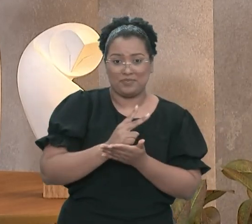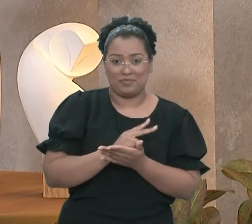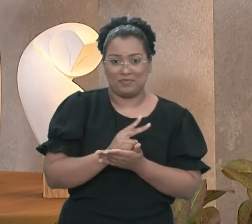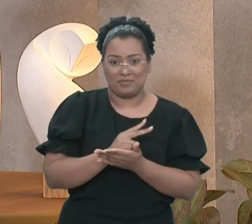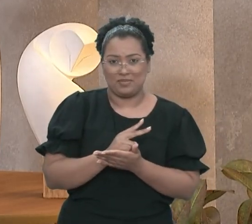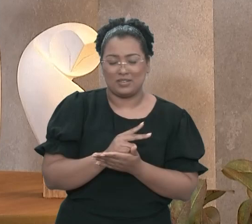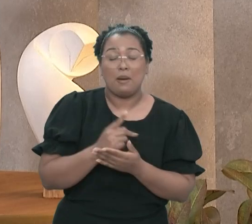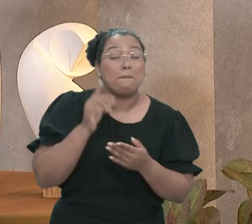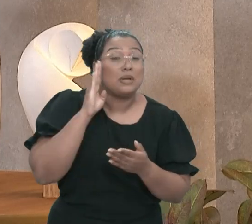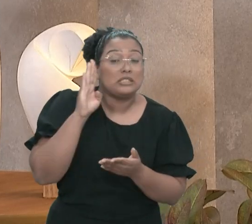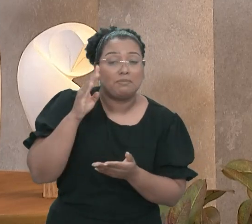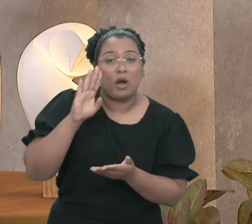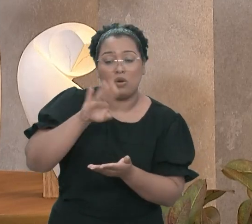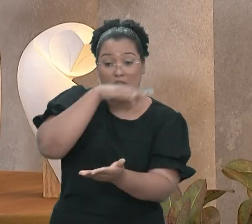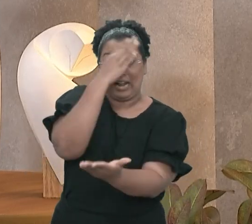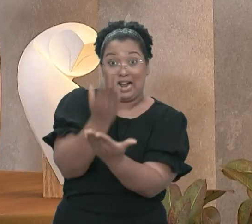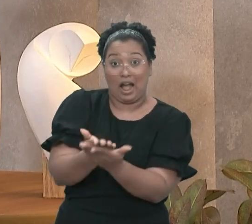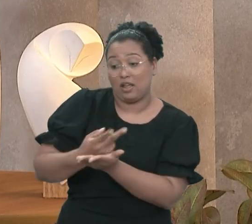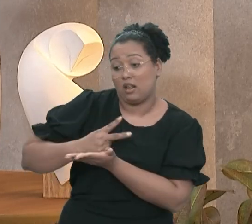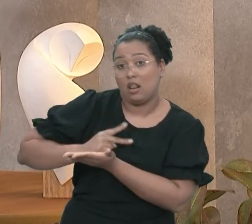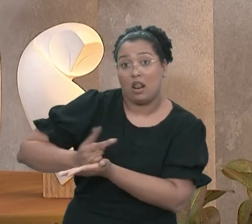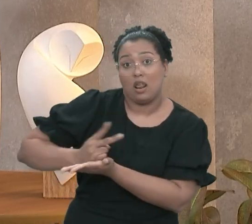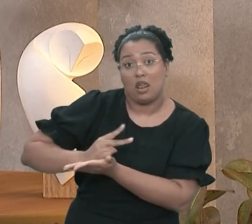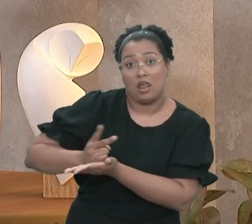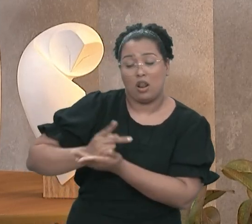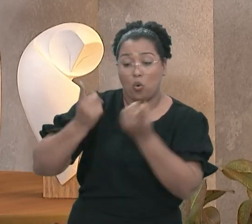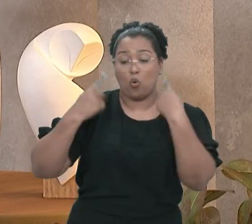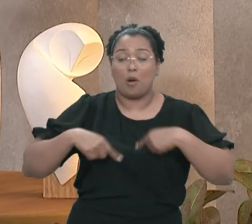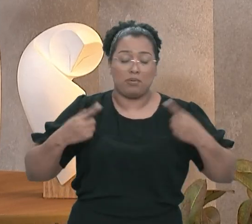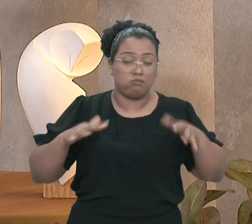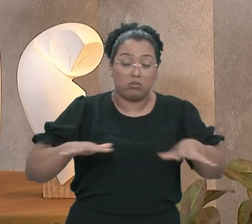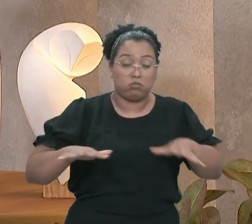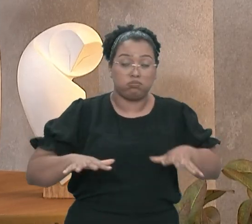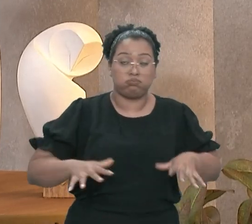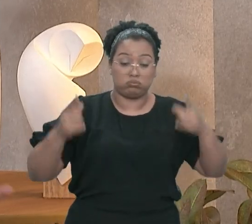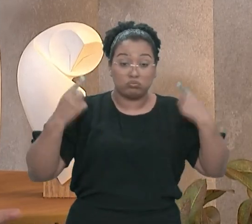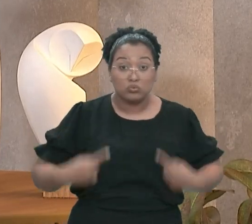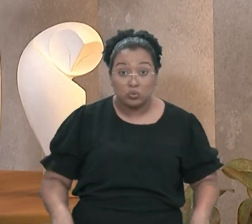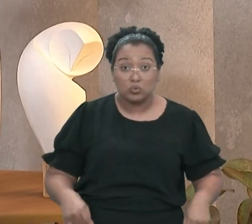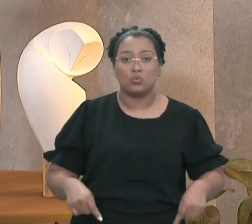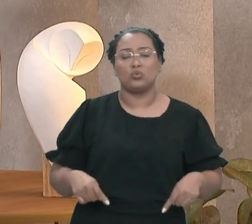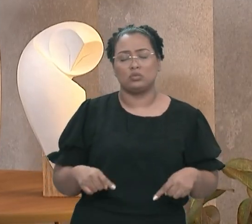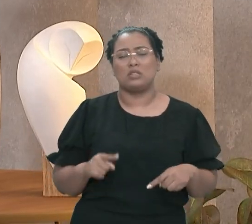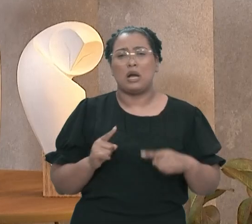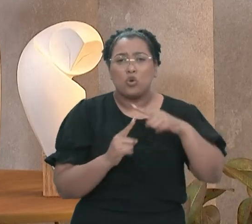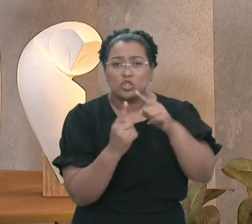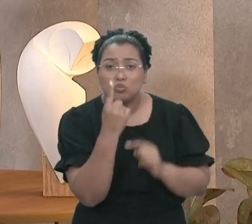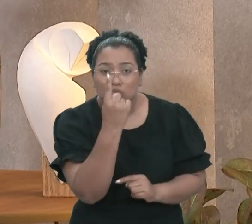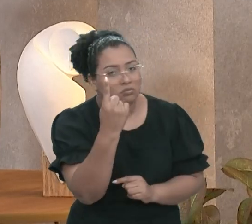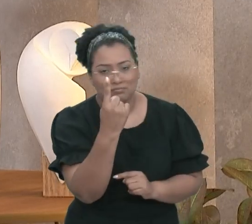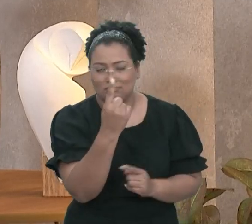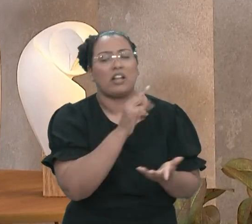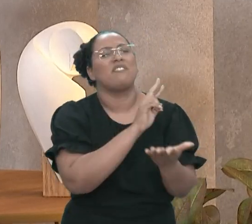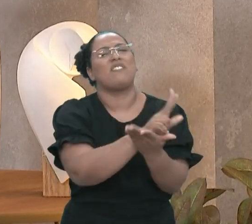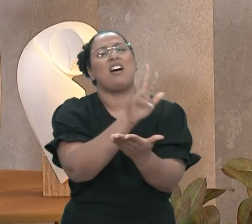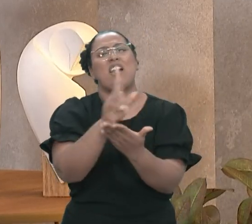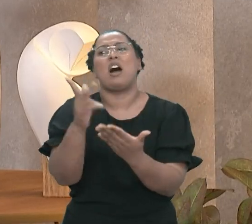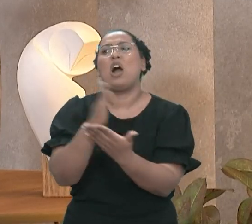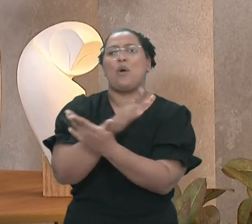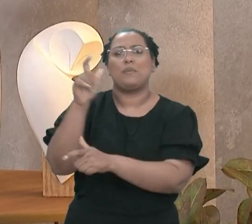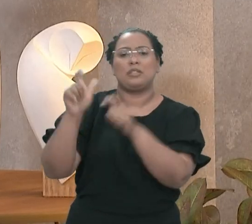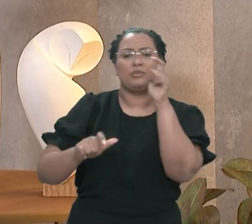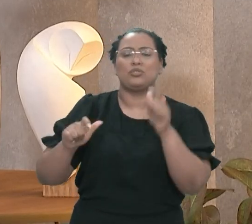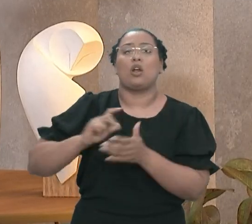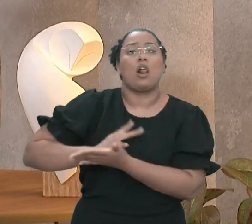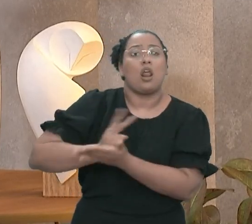crise convulsiva, né, que é a tônico-clônica generalizada, que é um dos vários tipos, que é aquela que a pessoa cai no chão, tem excesso